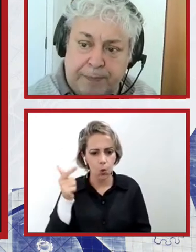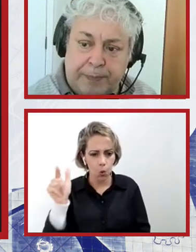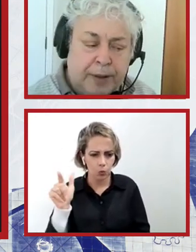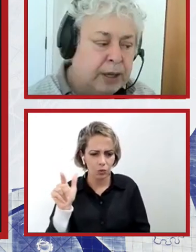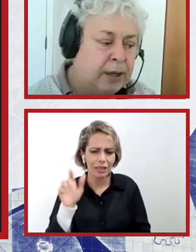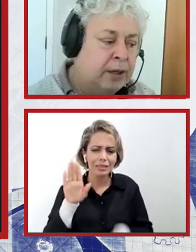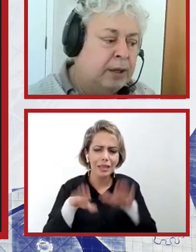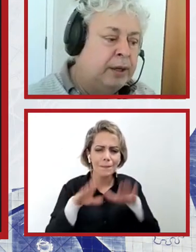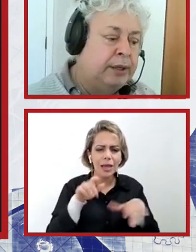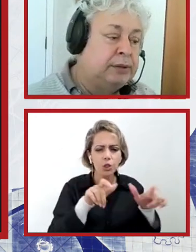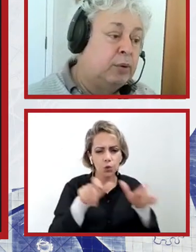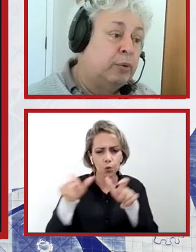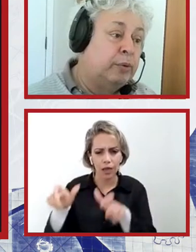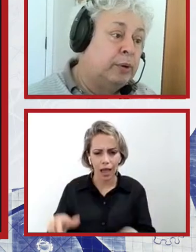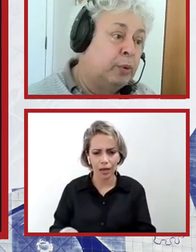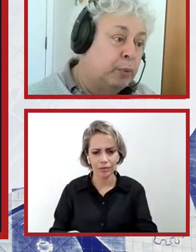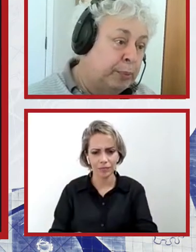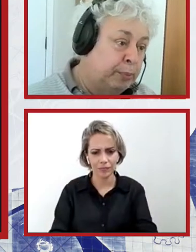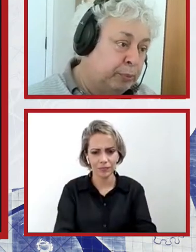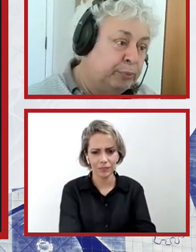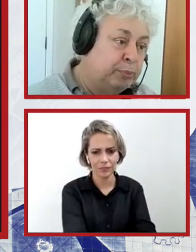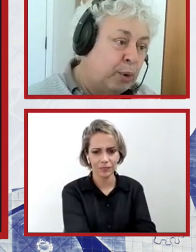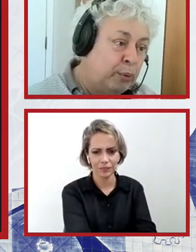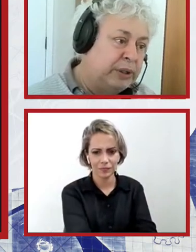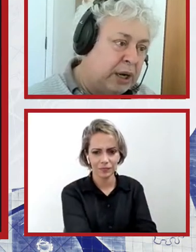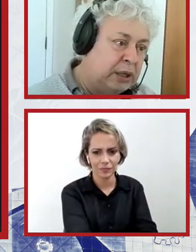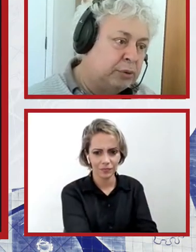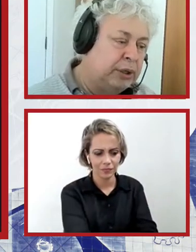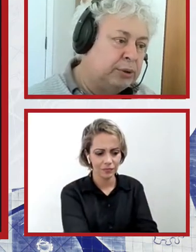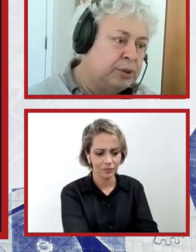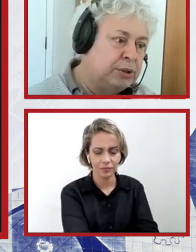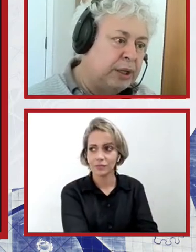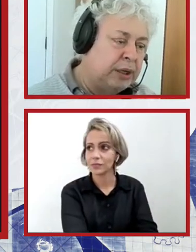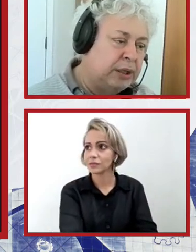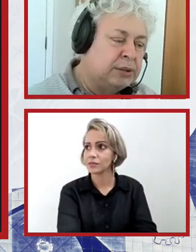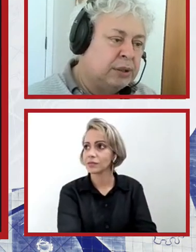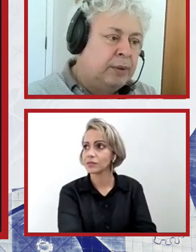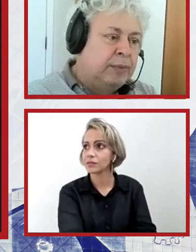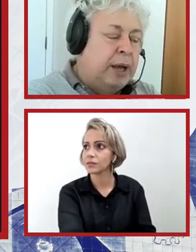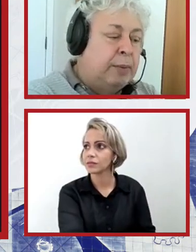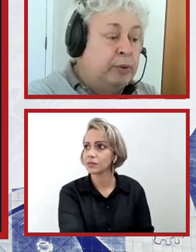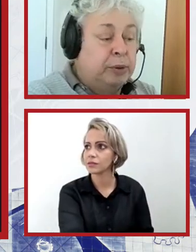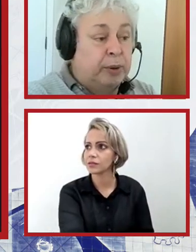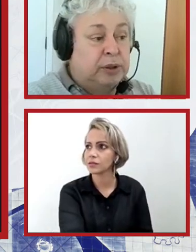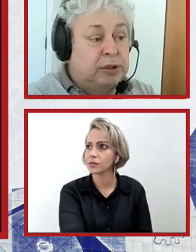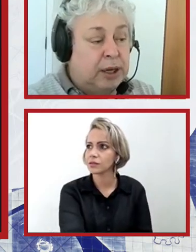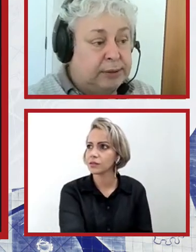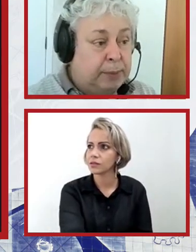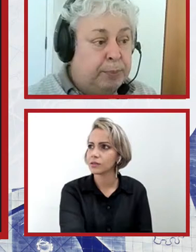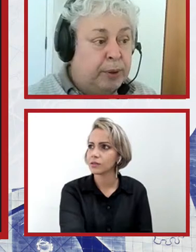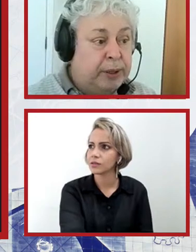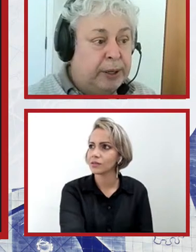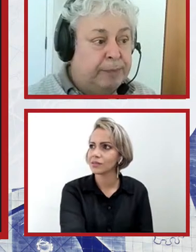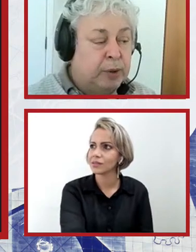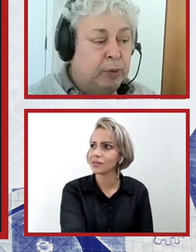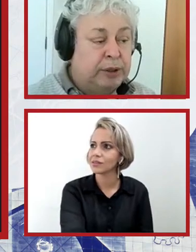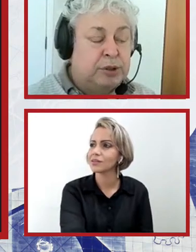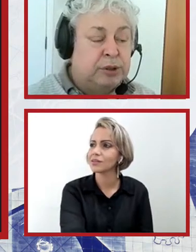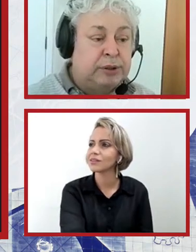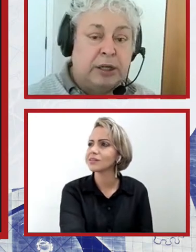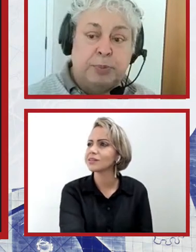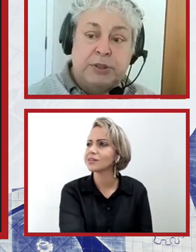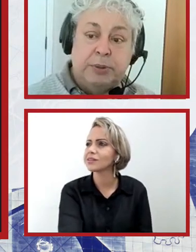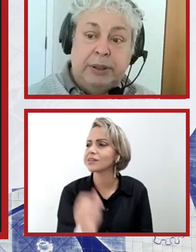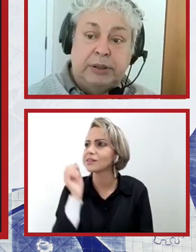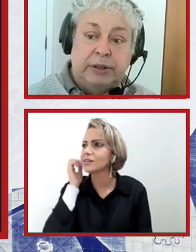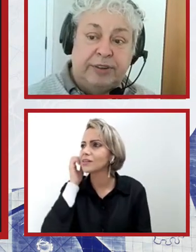da região. Tá? Então, um bom trato com o leitor de telas é muito importante, até porque o